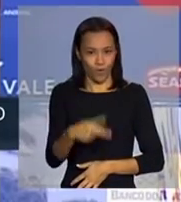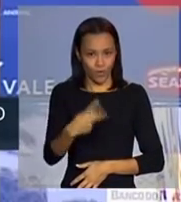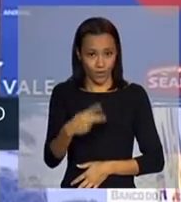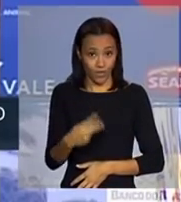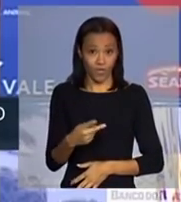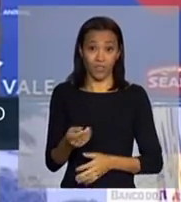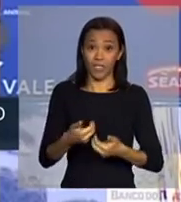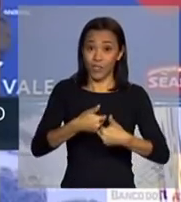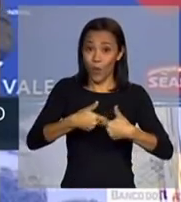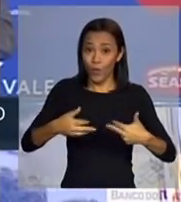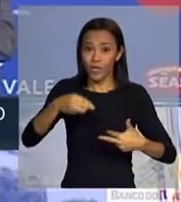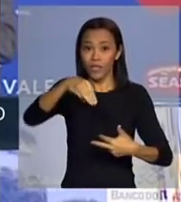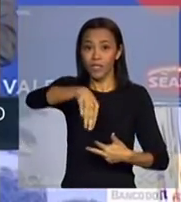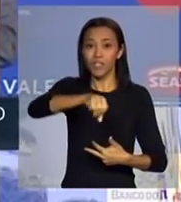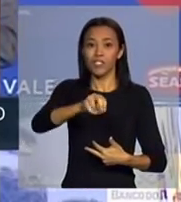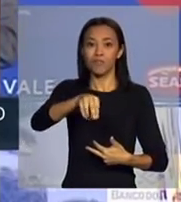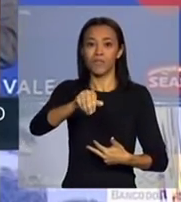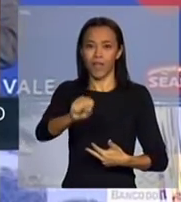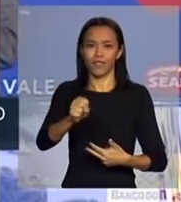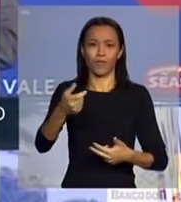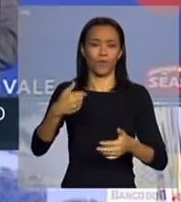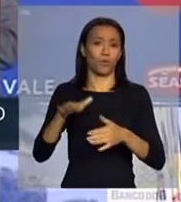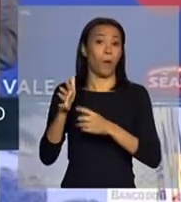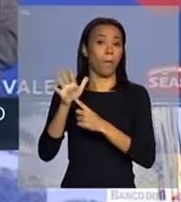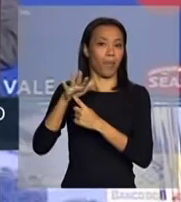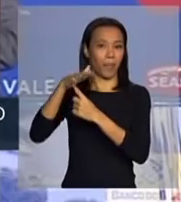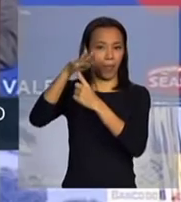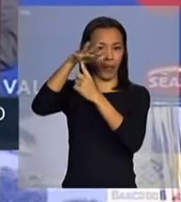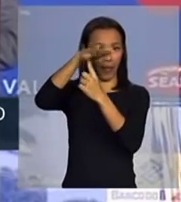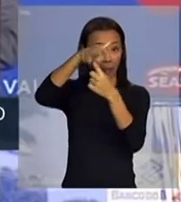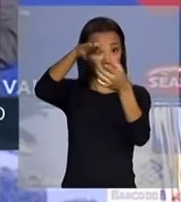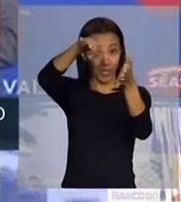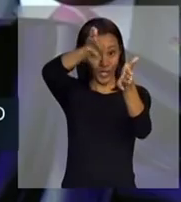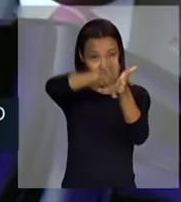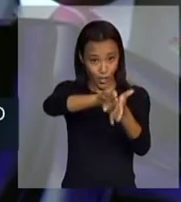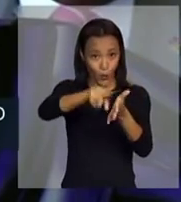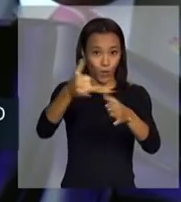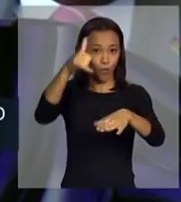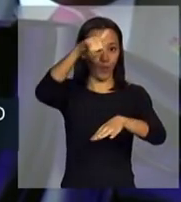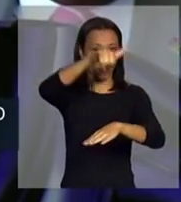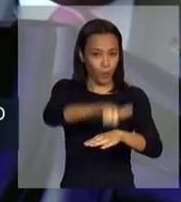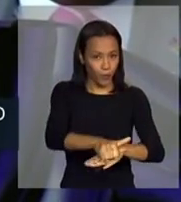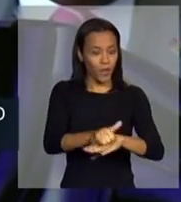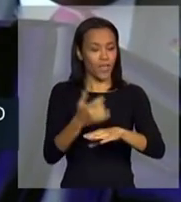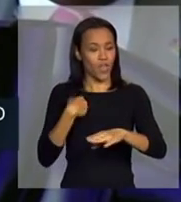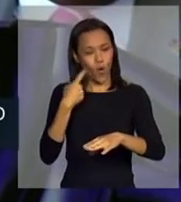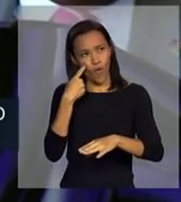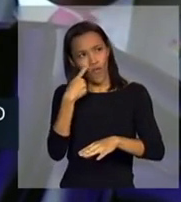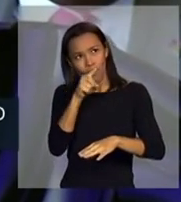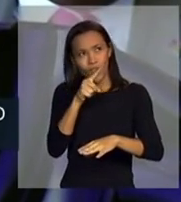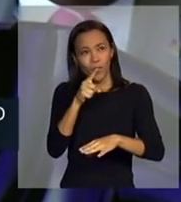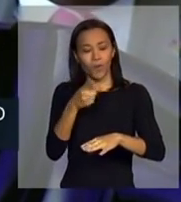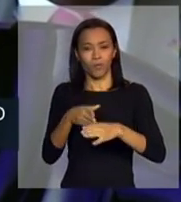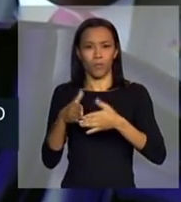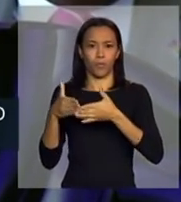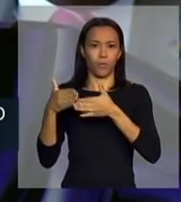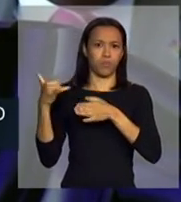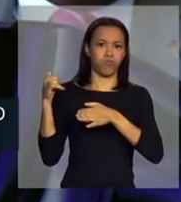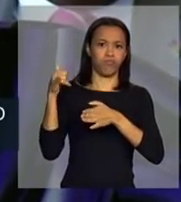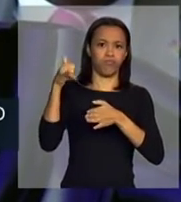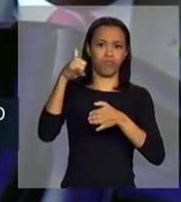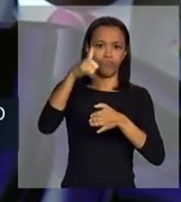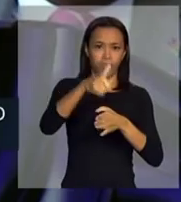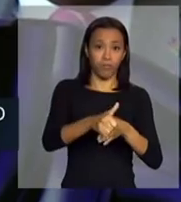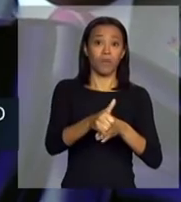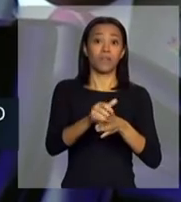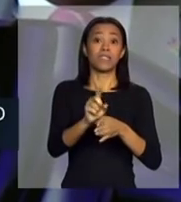Minas. Senhora presidenta, quando pousou hoje no aeroporto de Uberaba, eu observava, foi trazida nas asas da Força Aérea pelo avião